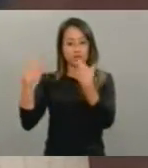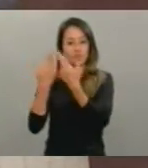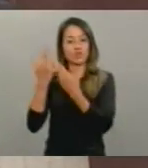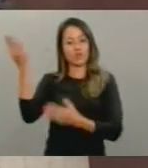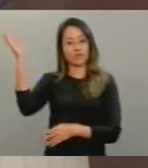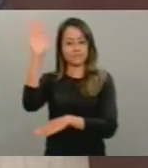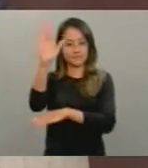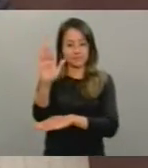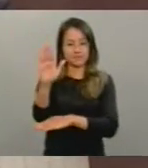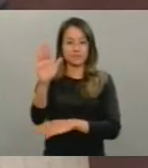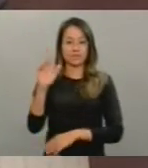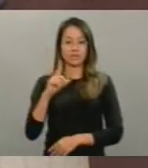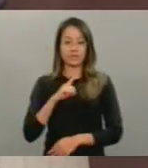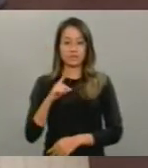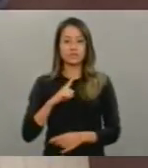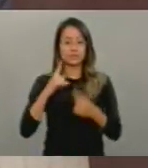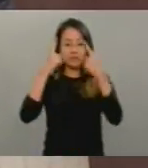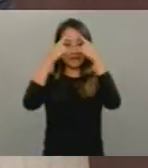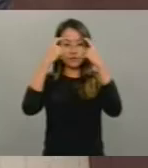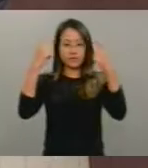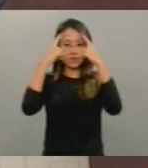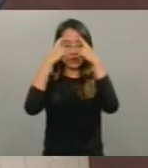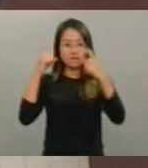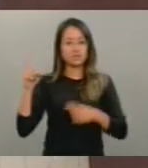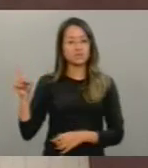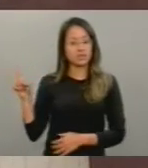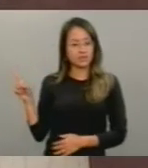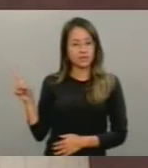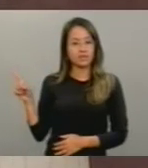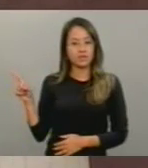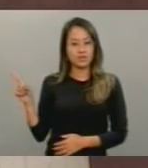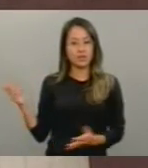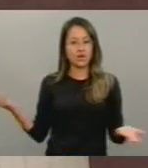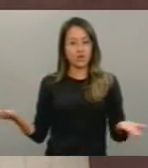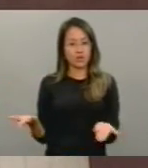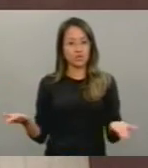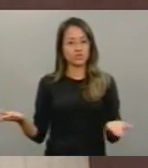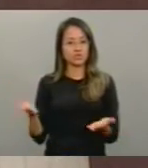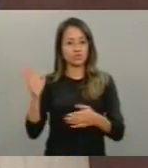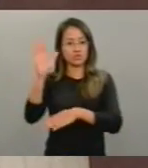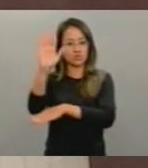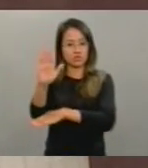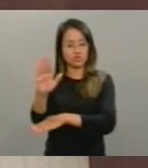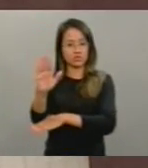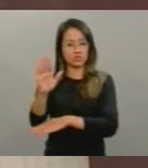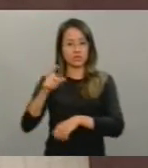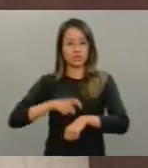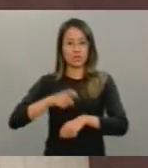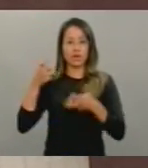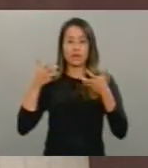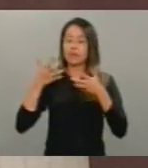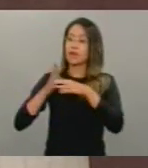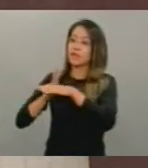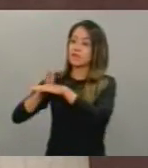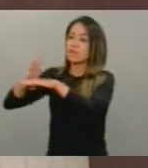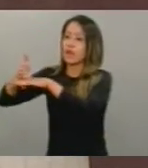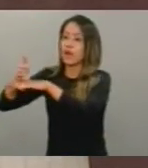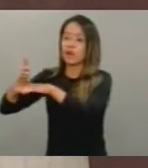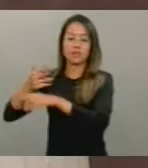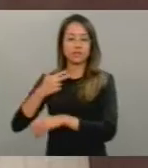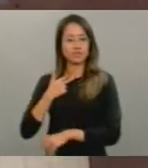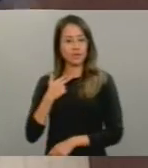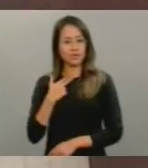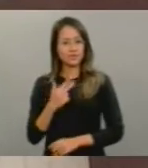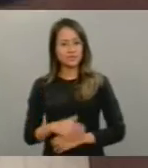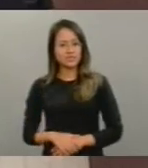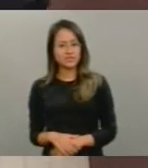com violência. A violência que aquelas mulheres hoje no Palácio da Abolição sofrendo, quando queriam simplesmente ser ouvidas pelo governador do Estado,